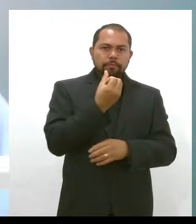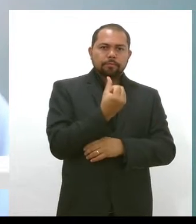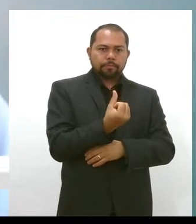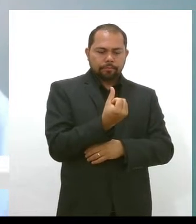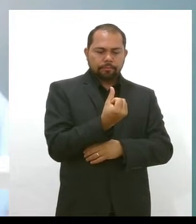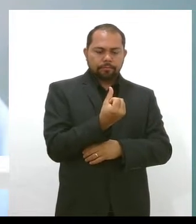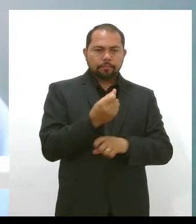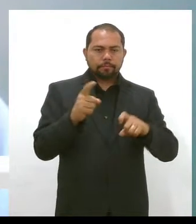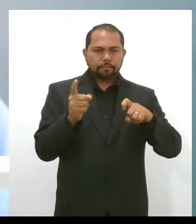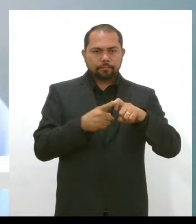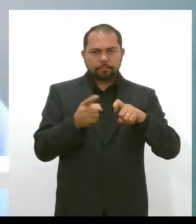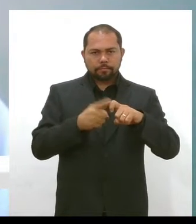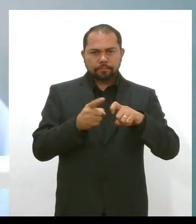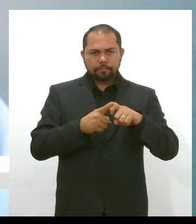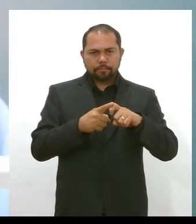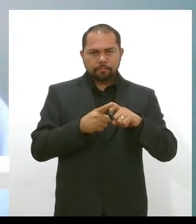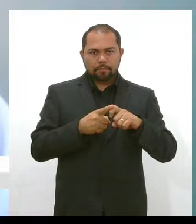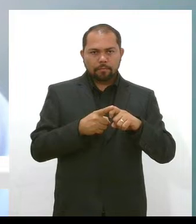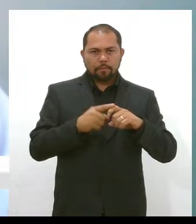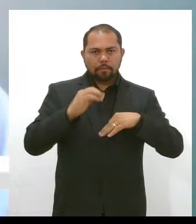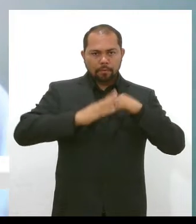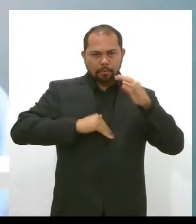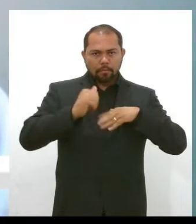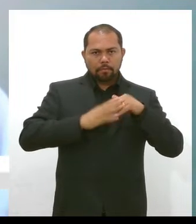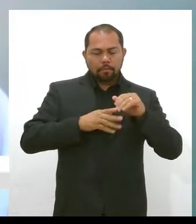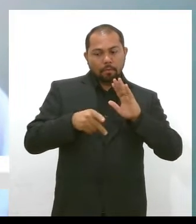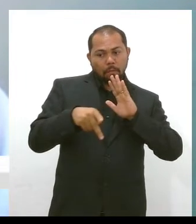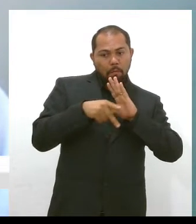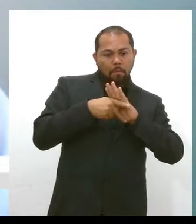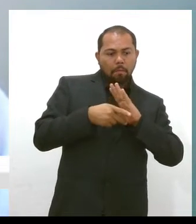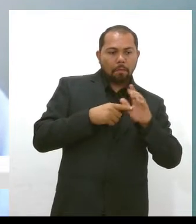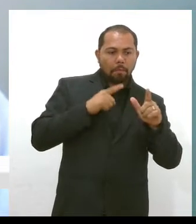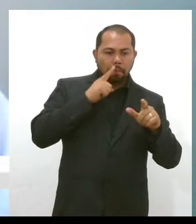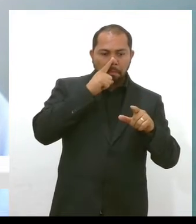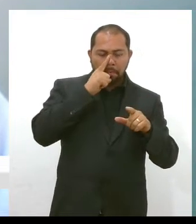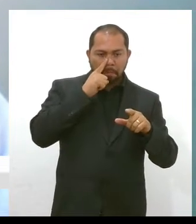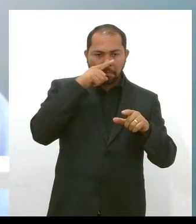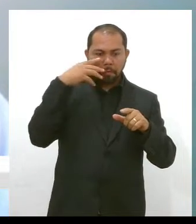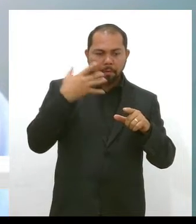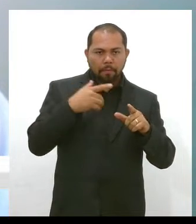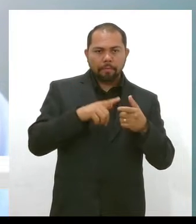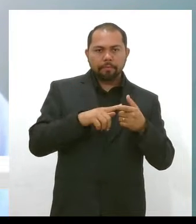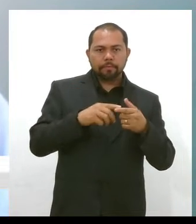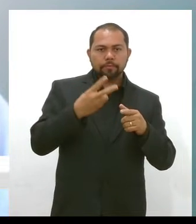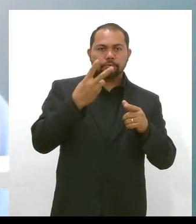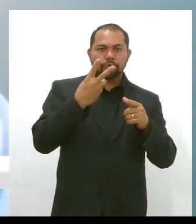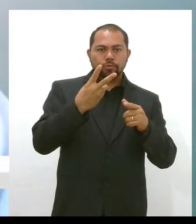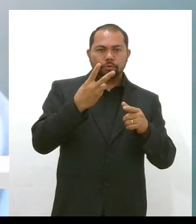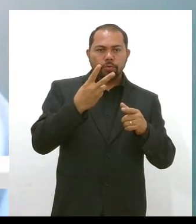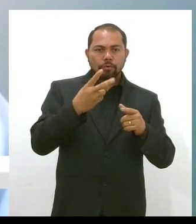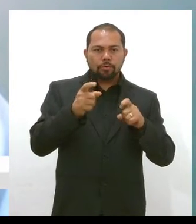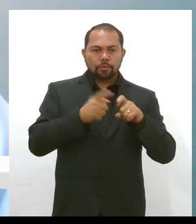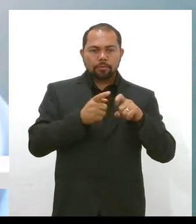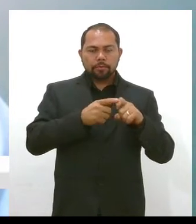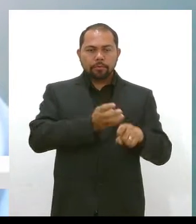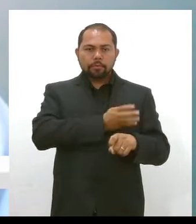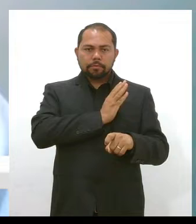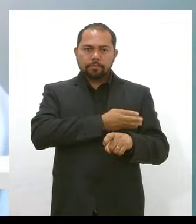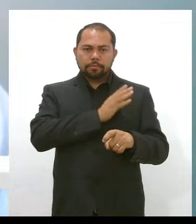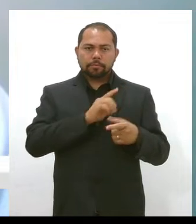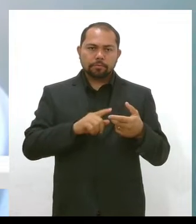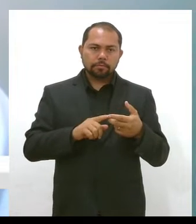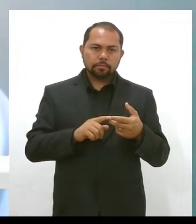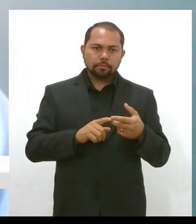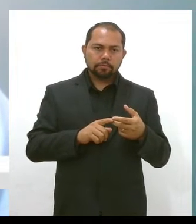risco, obstetras especialistas em alto risco, 2 cardiologistas, 1